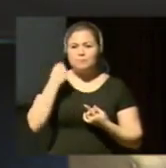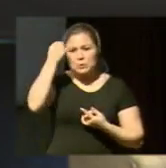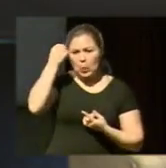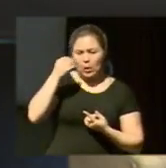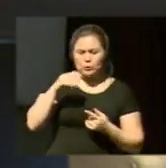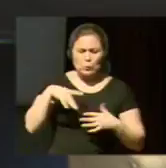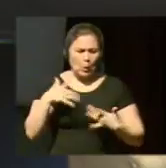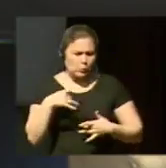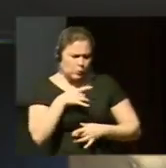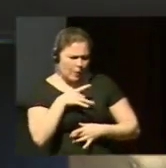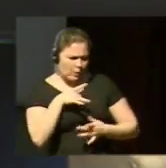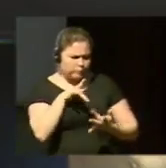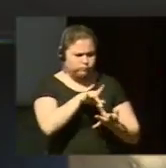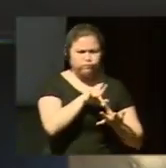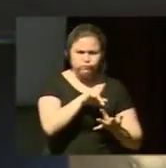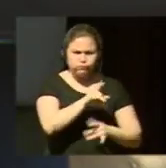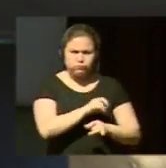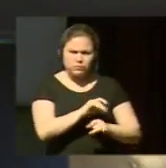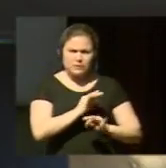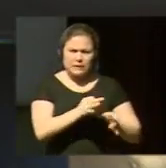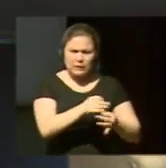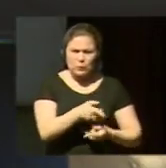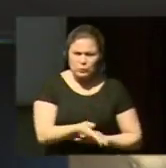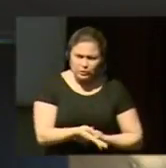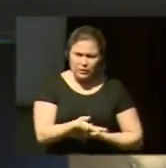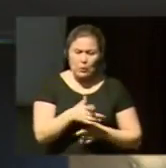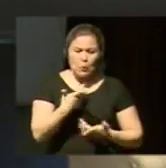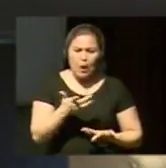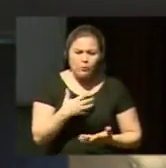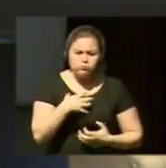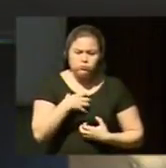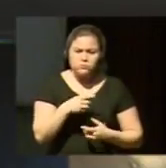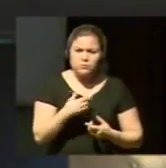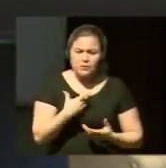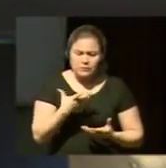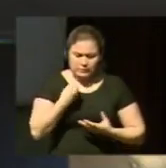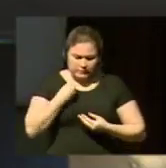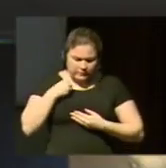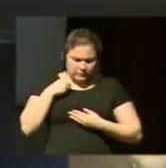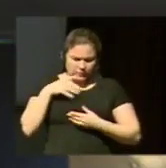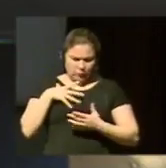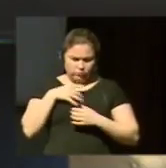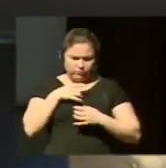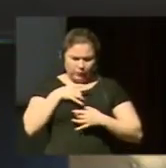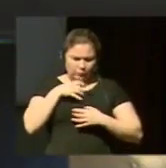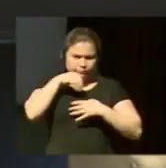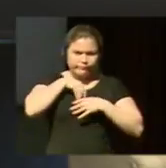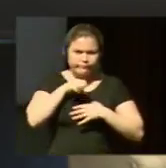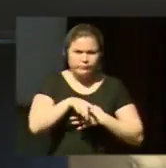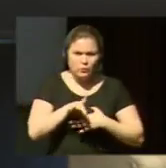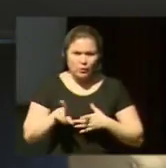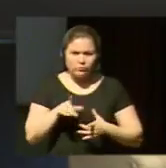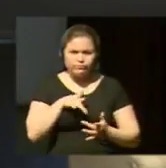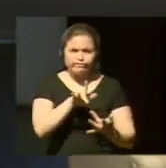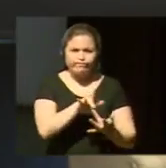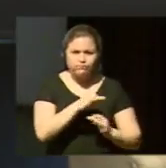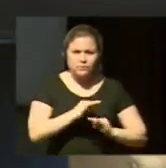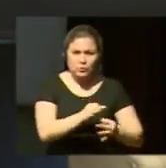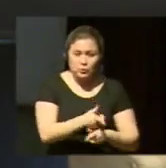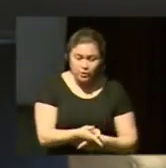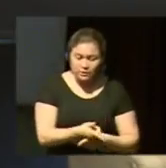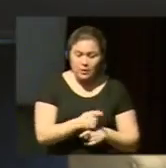medos que eu tenho ao lidar com a tecnologia, que experiência eu tenho, qual é a biografia que eu trago comigo ao lidar com a tecnologia. E